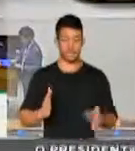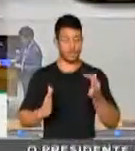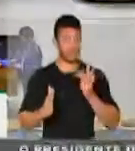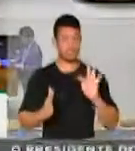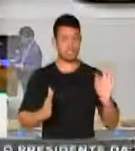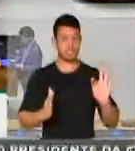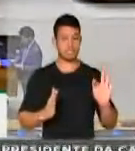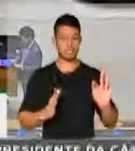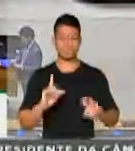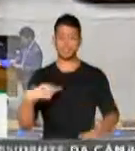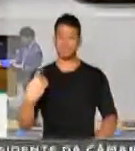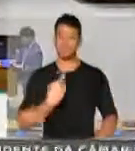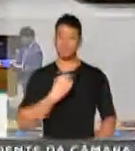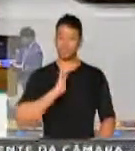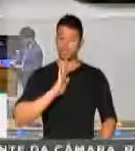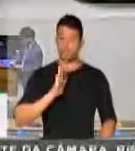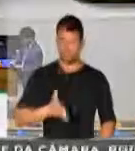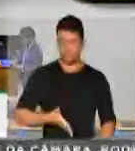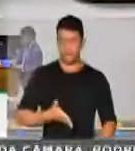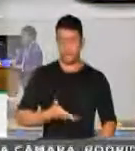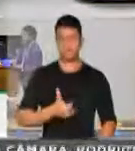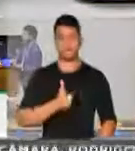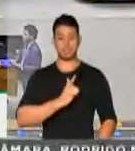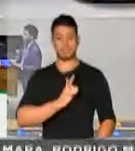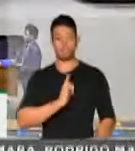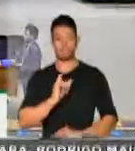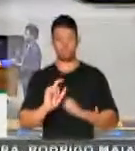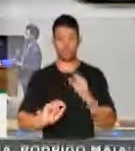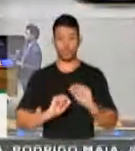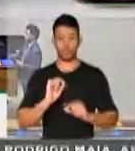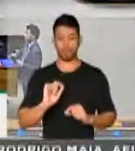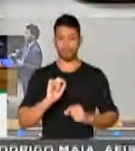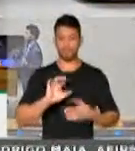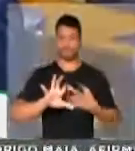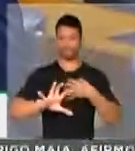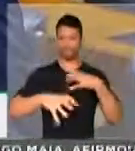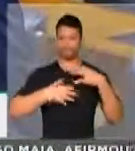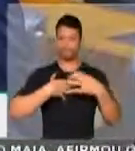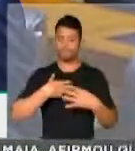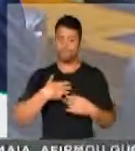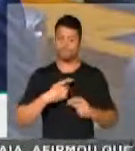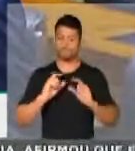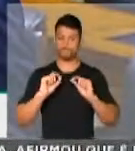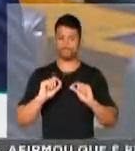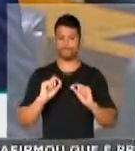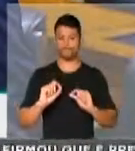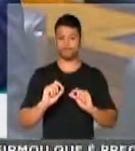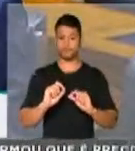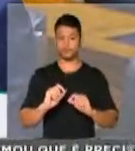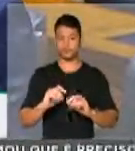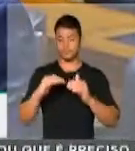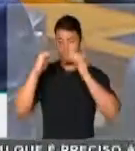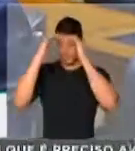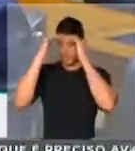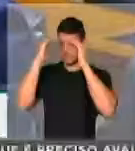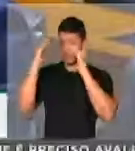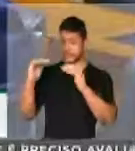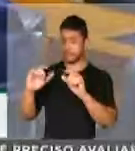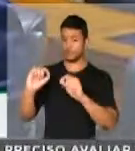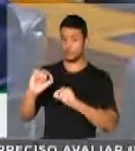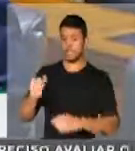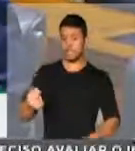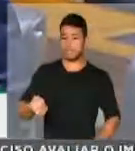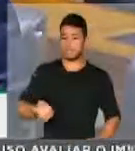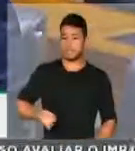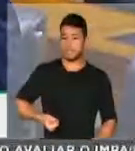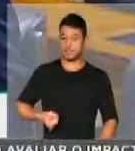manifestamos, juntamente com a Comissão de Relações Exteriores, o nosso sentimento de solidariedade endereçado ao